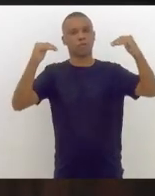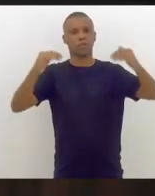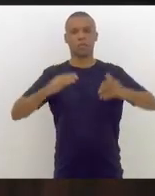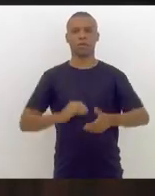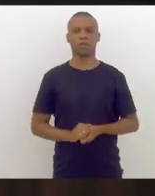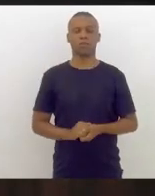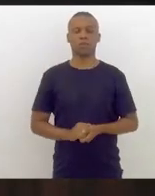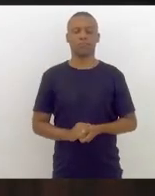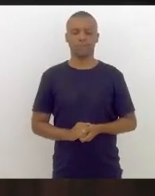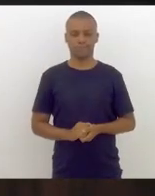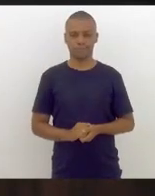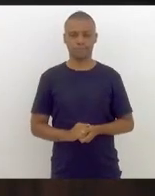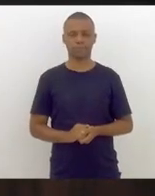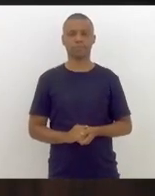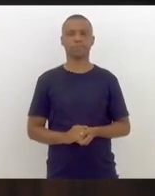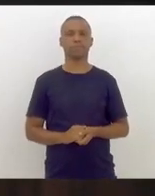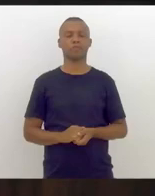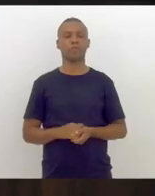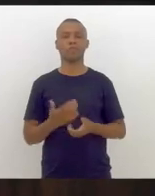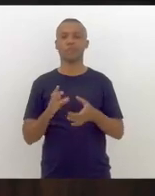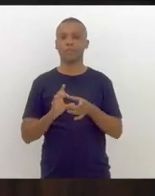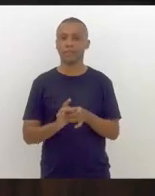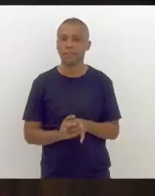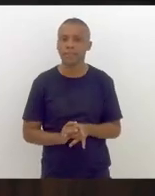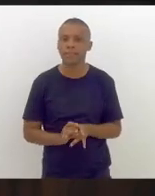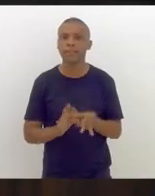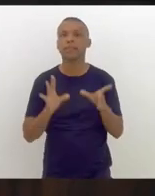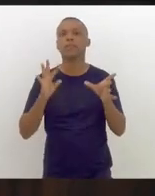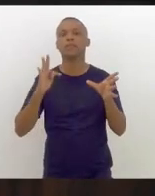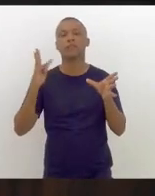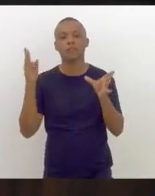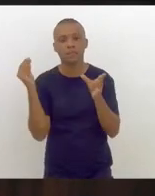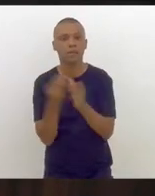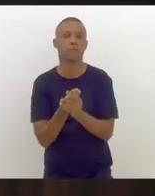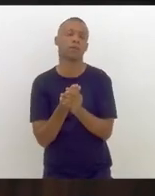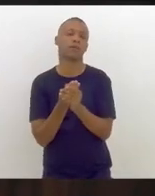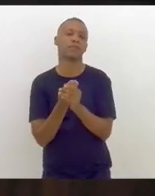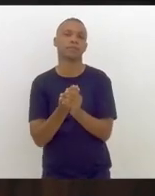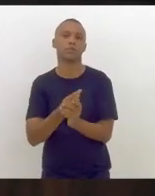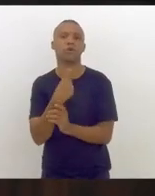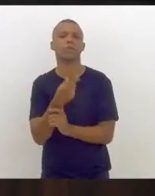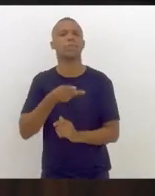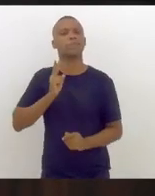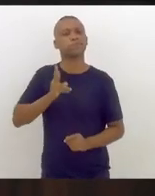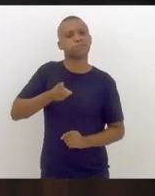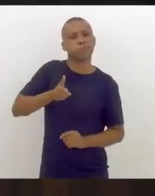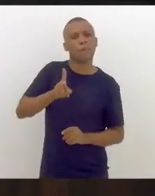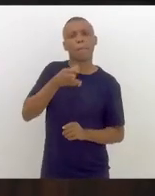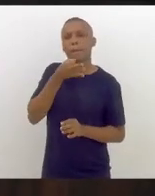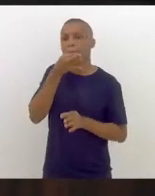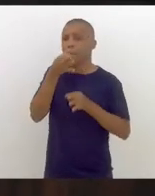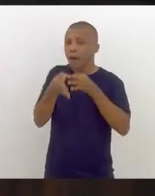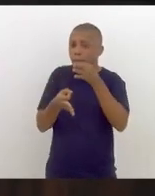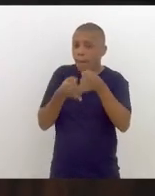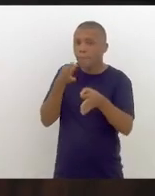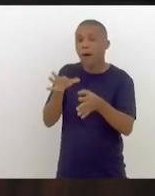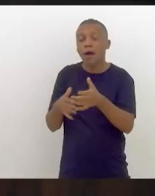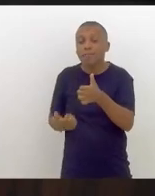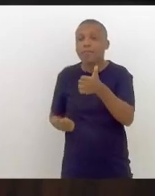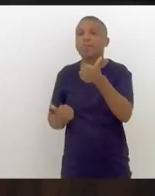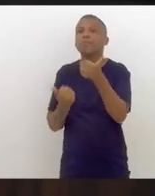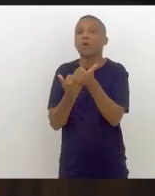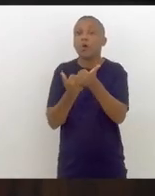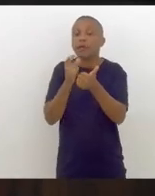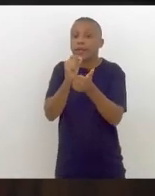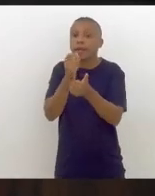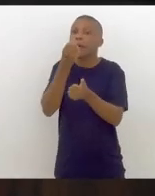e da Democracia né então a gente vai estar sempre como o nosso posicionamento a favor daquilo que